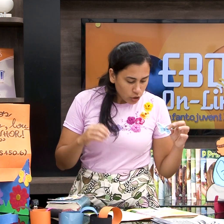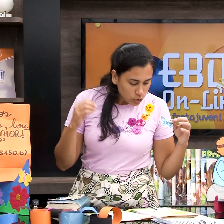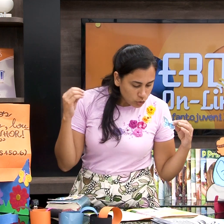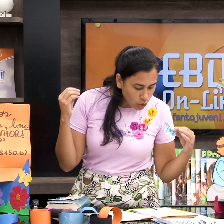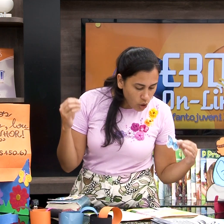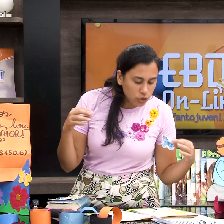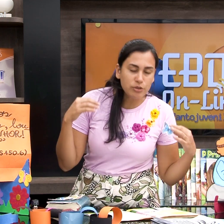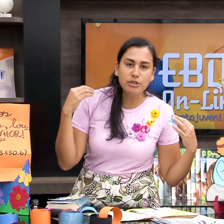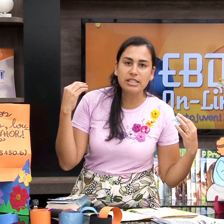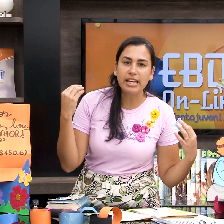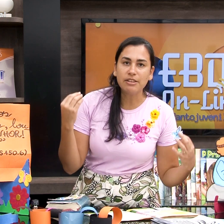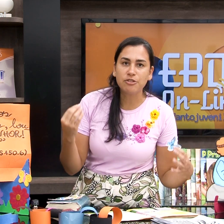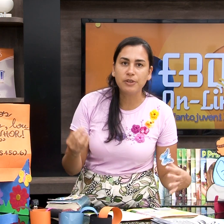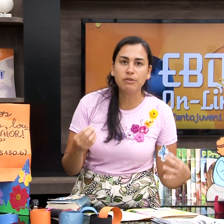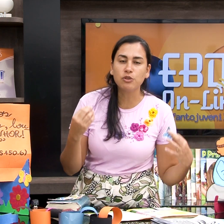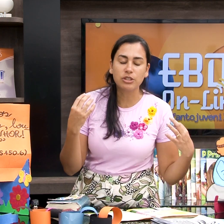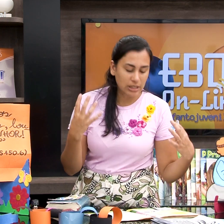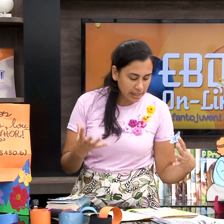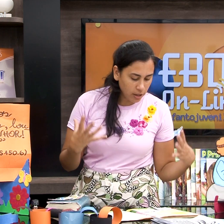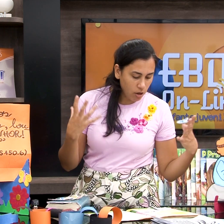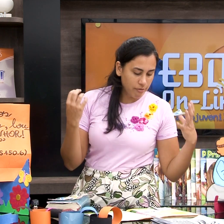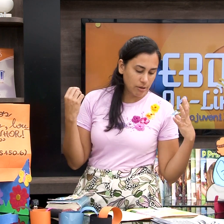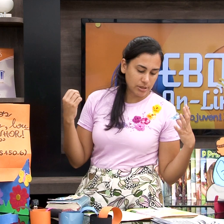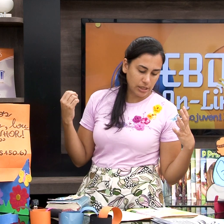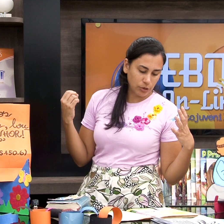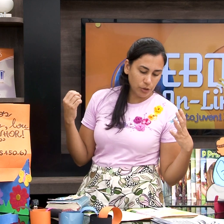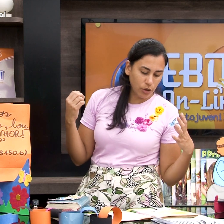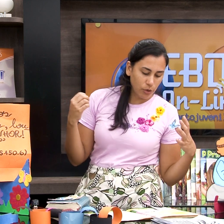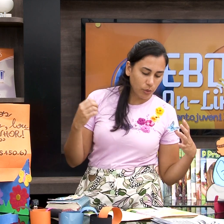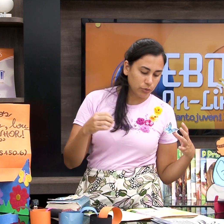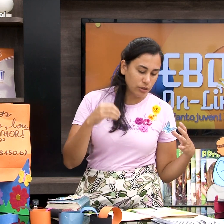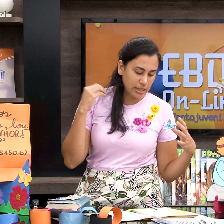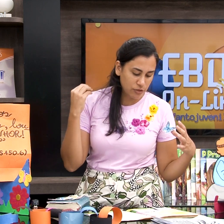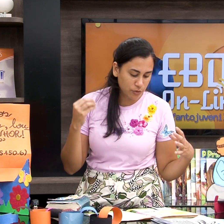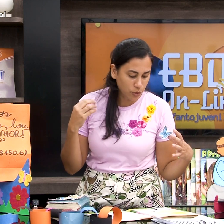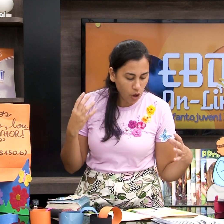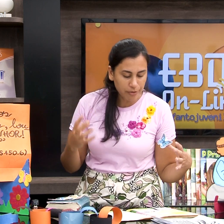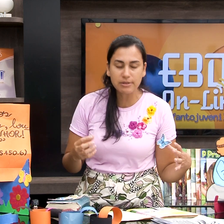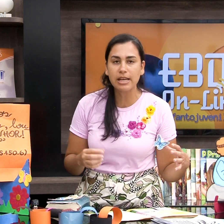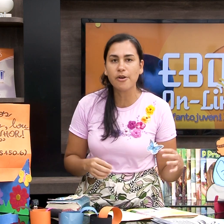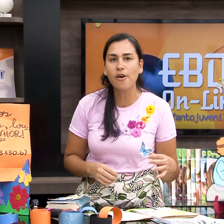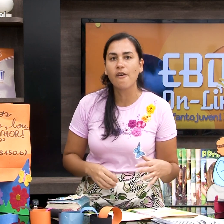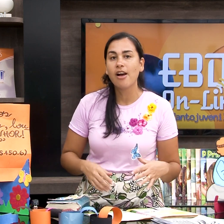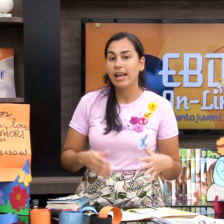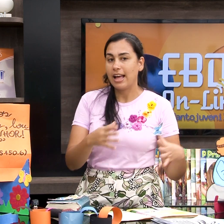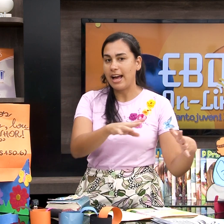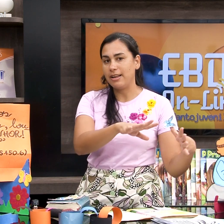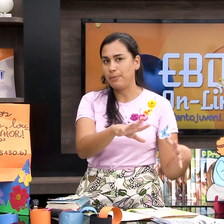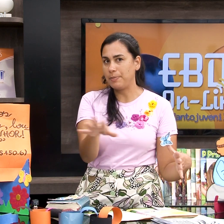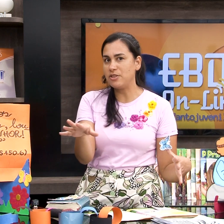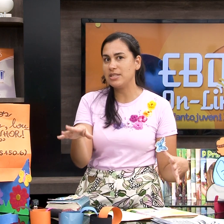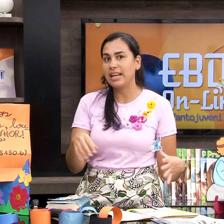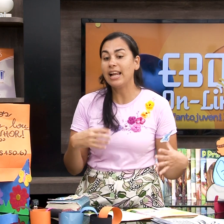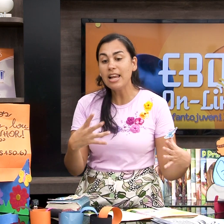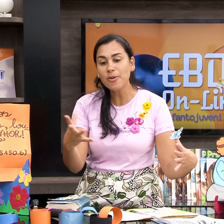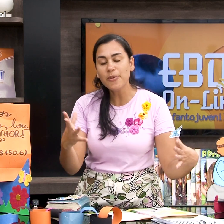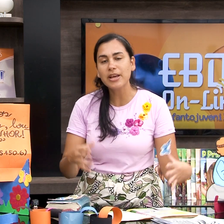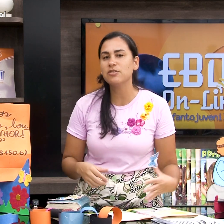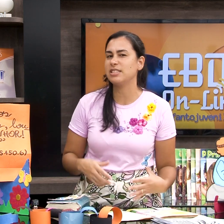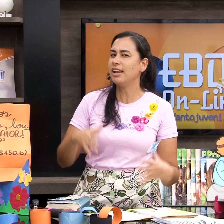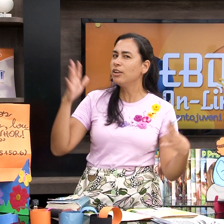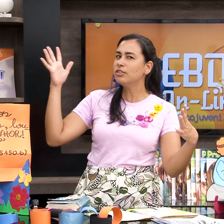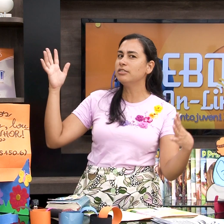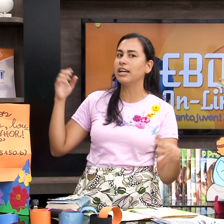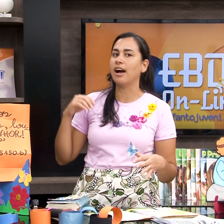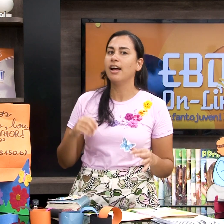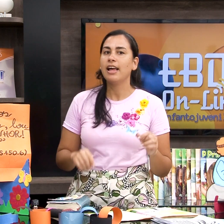Crianças! Todos os seres vivos têm que louvar o Senhor! Todos os seres vivos louvem o Senhor! Aí, para eles dizerem aleluia,